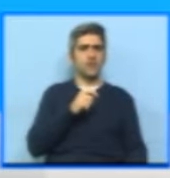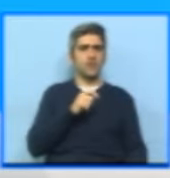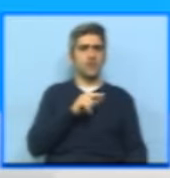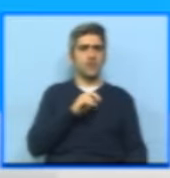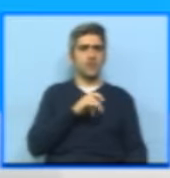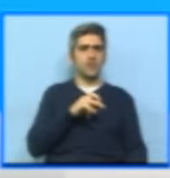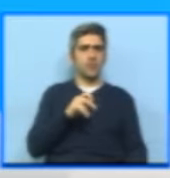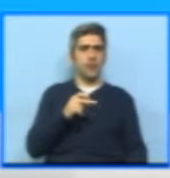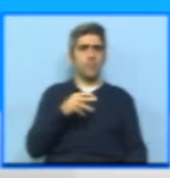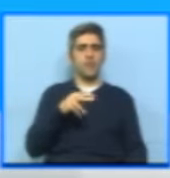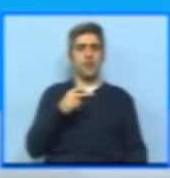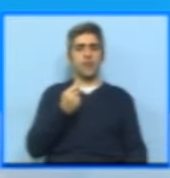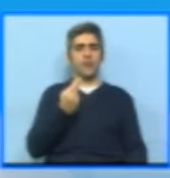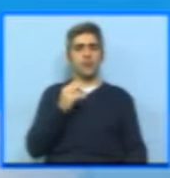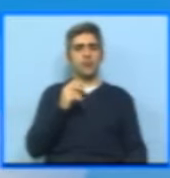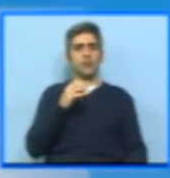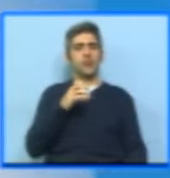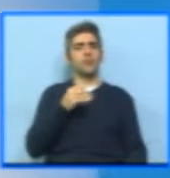17.